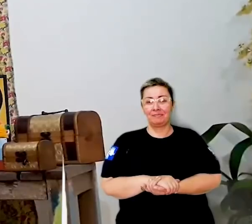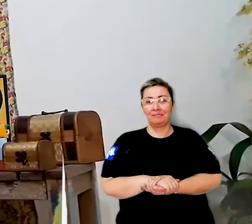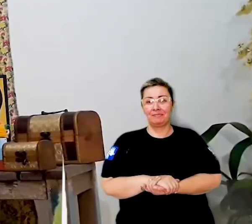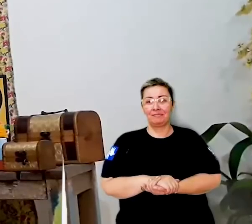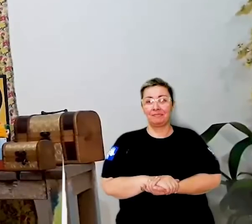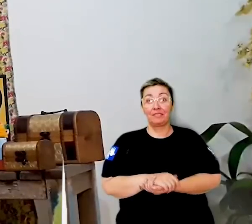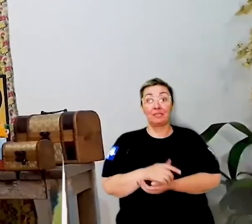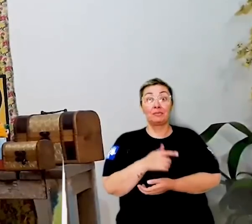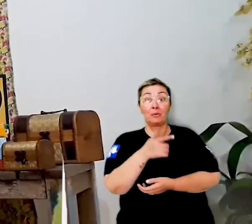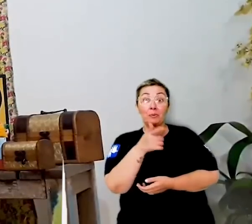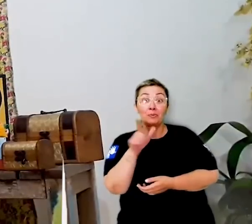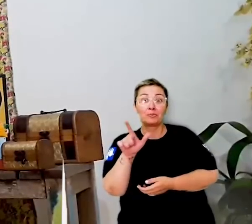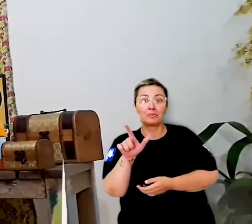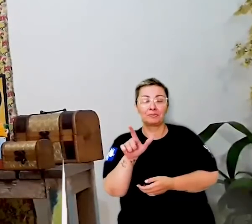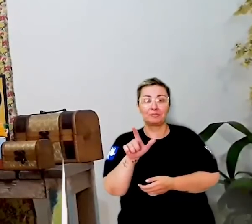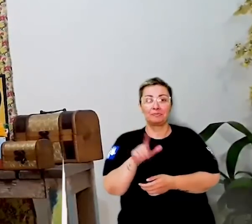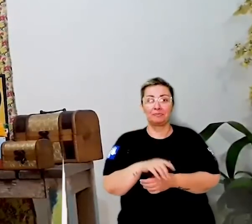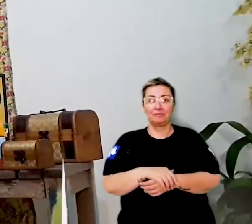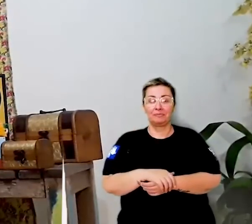Mais uma.